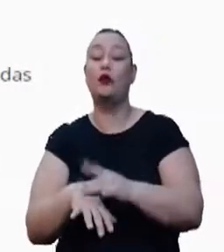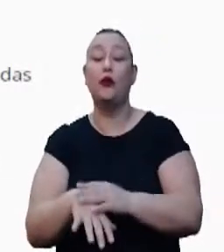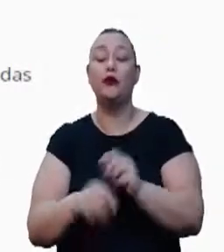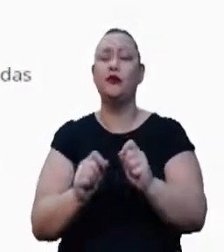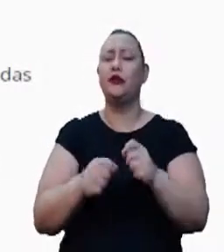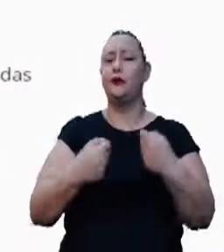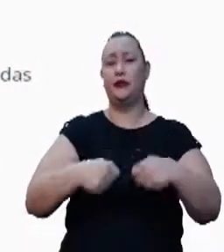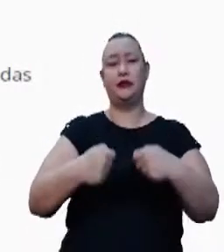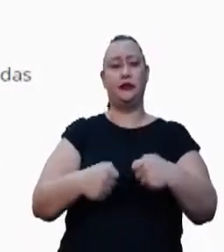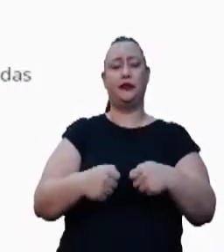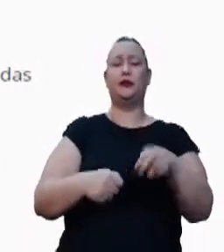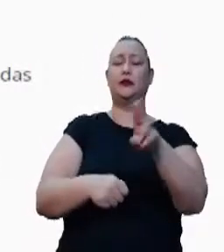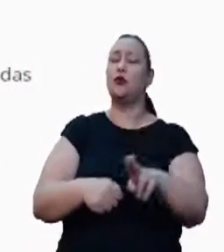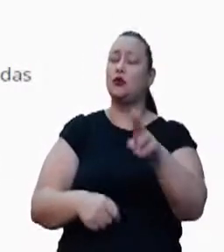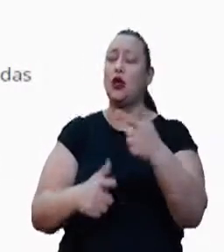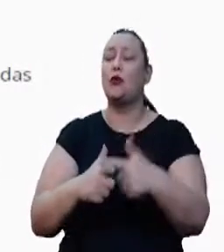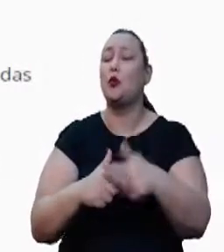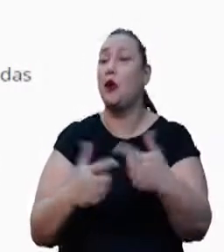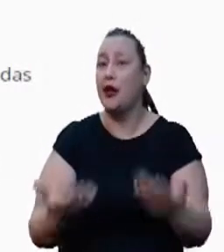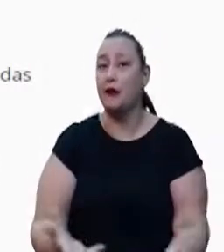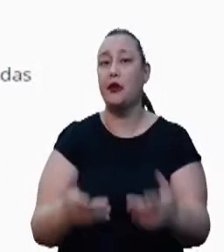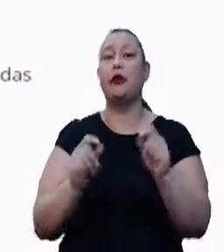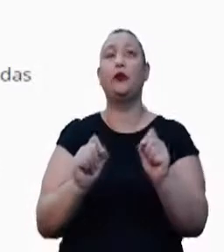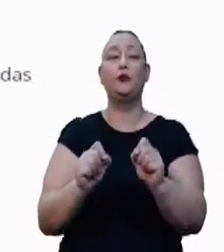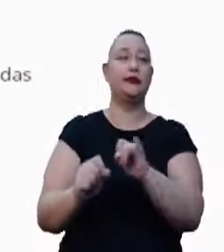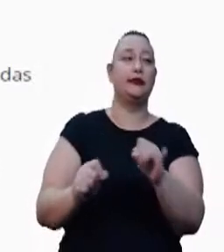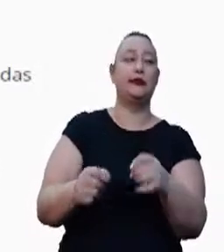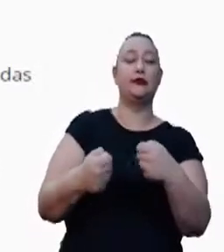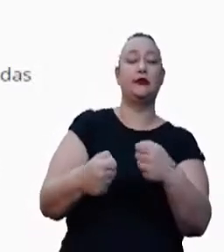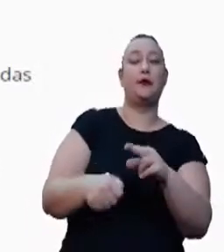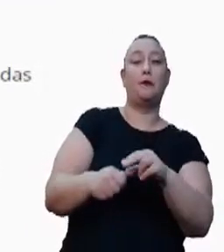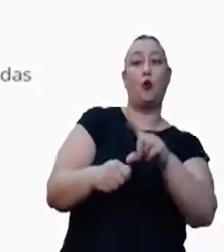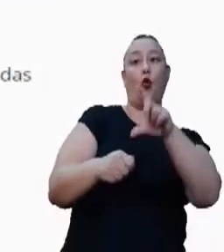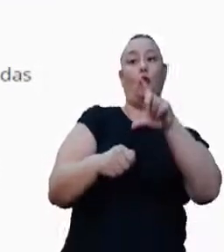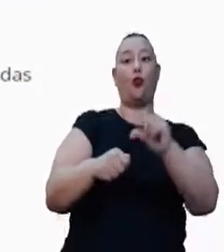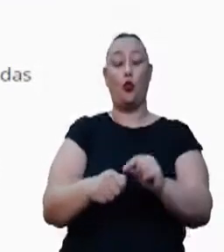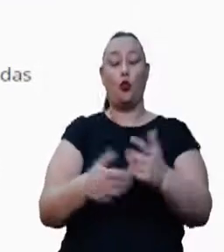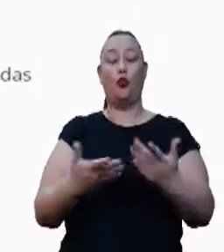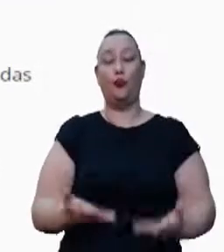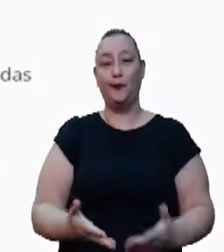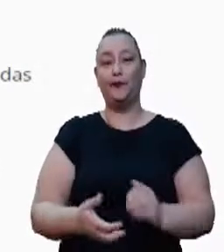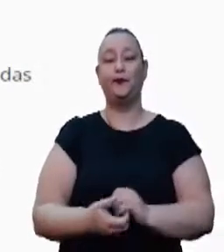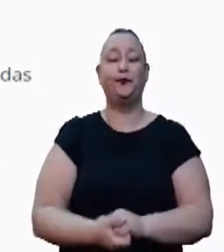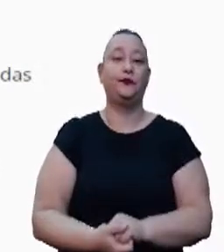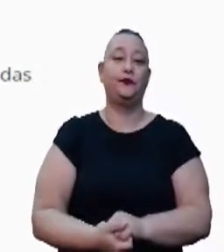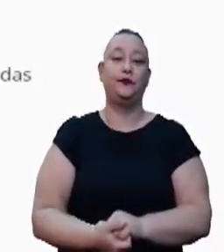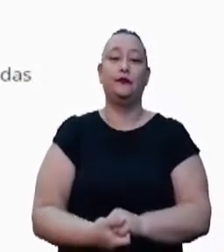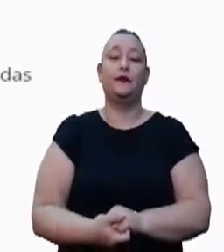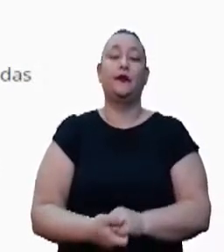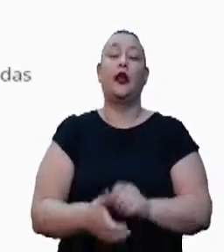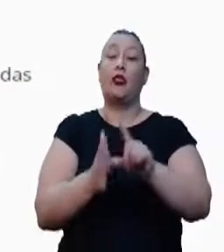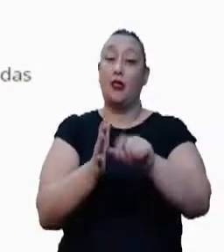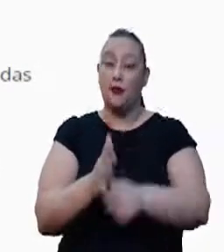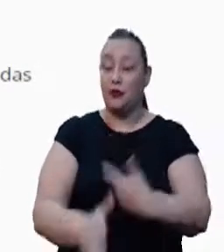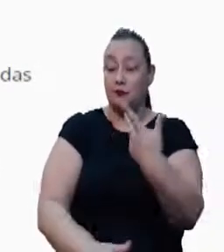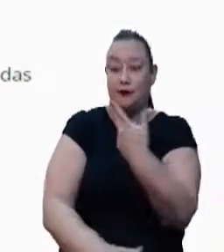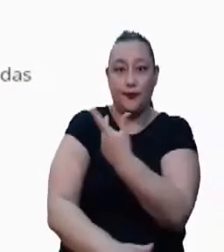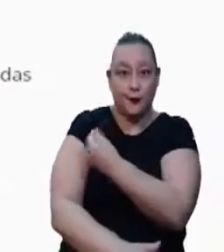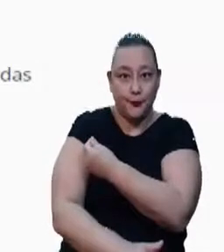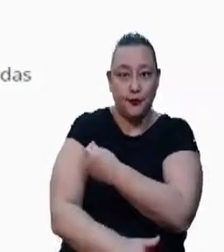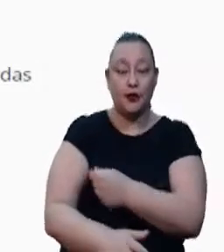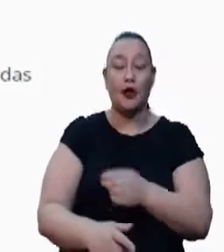está causando aquele problema e qual é a gravidade daquele problema. E após a aplicação, a